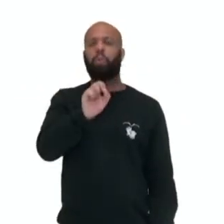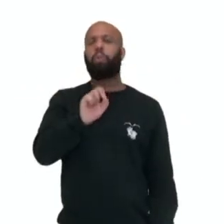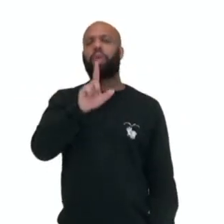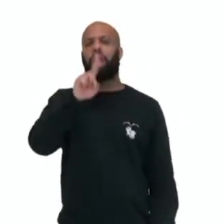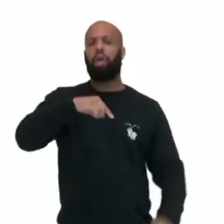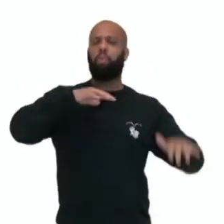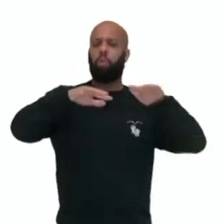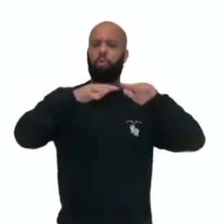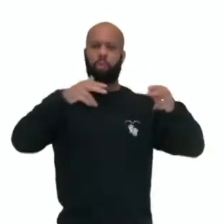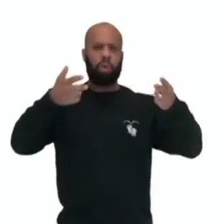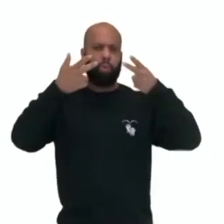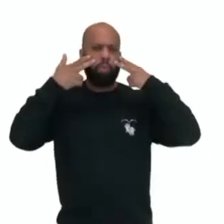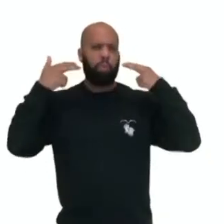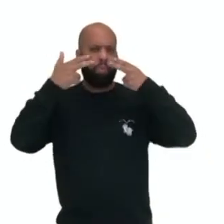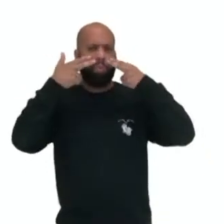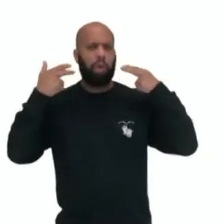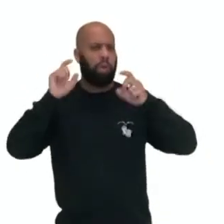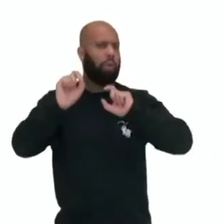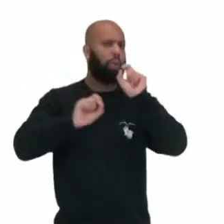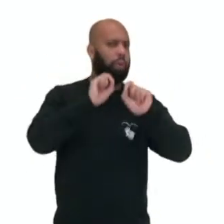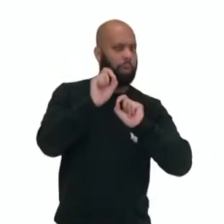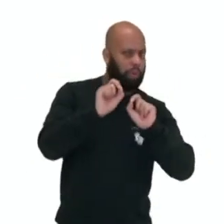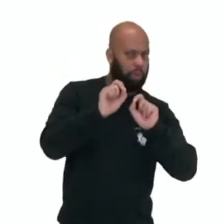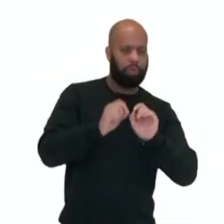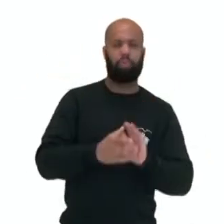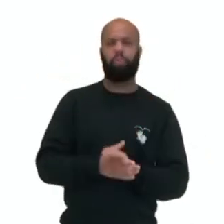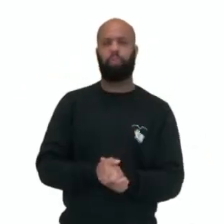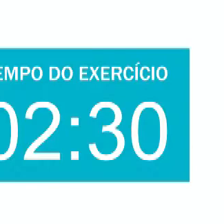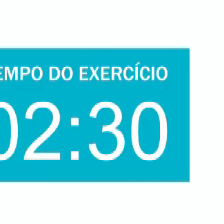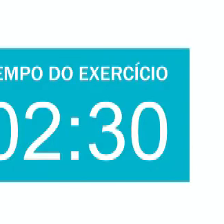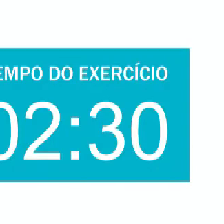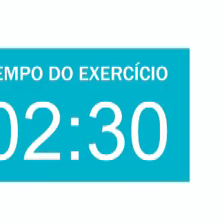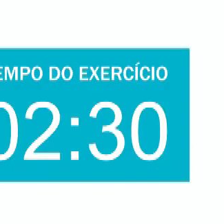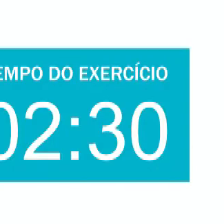foi o movimento Caras Pintadas?